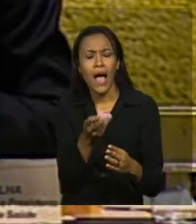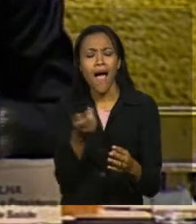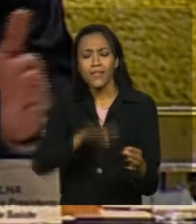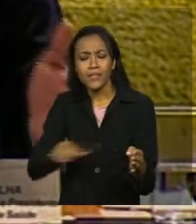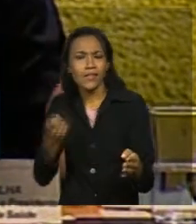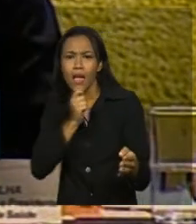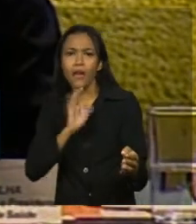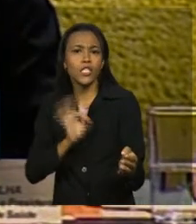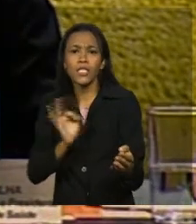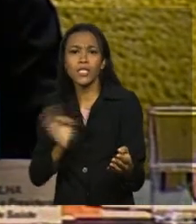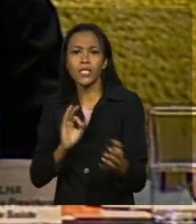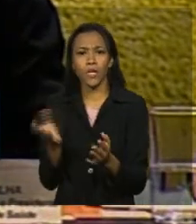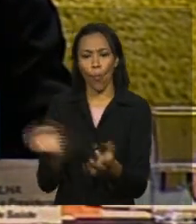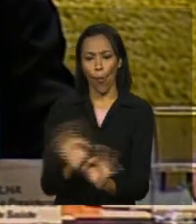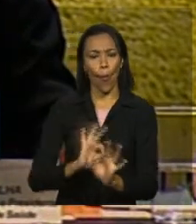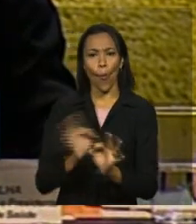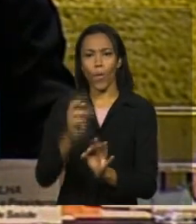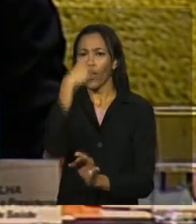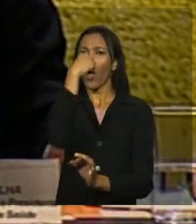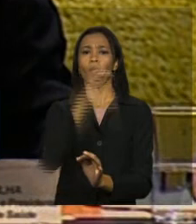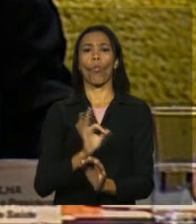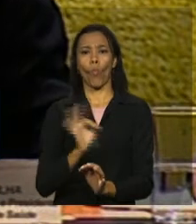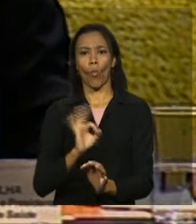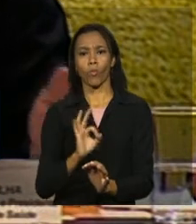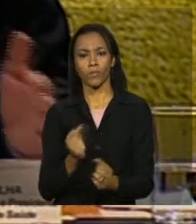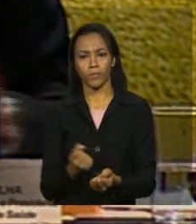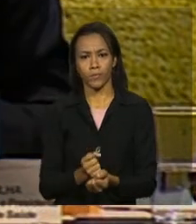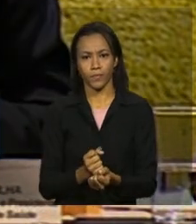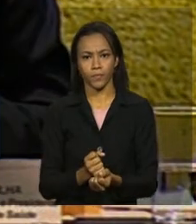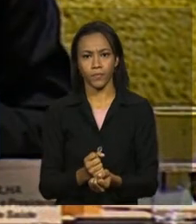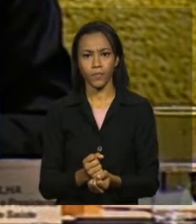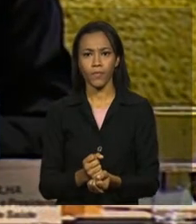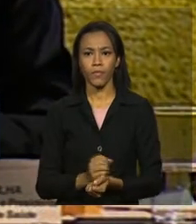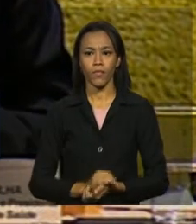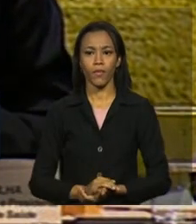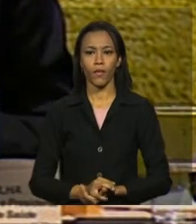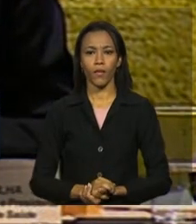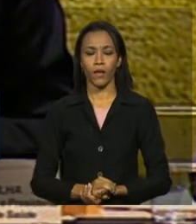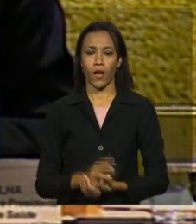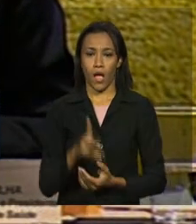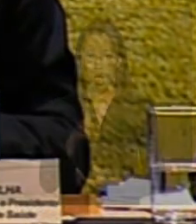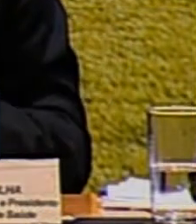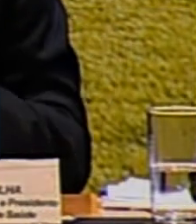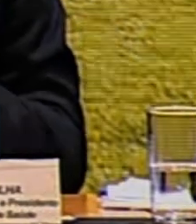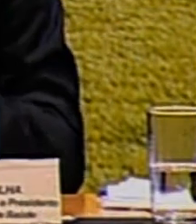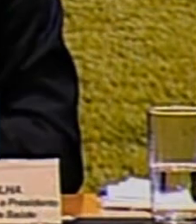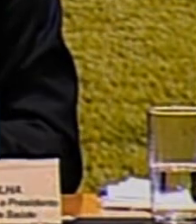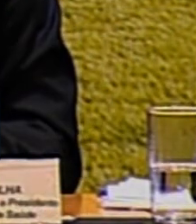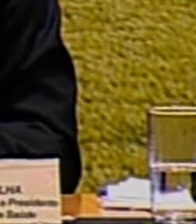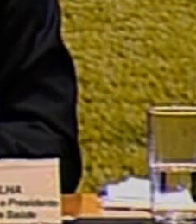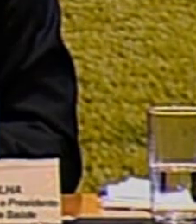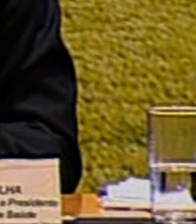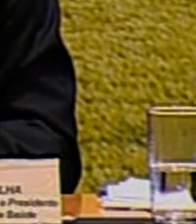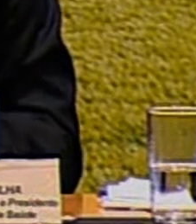começaram ainda o esquema de vacinação da Polly de Gotinha da pólio oral porque a porta injetável ela tá indicará Como disse aquela para